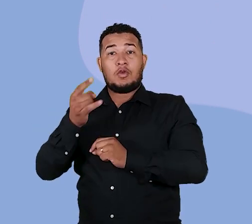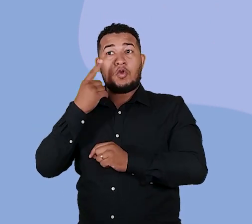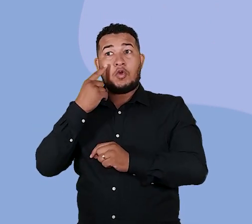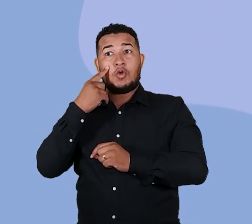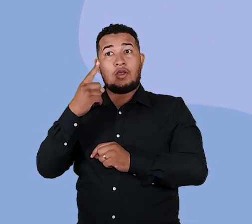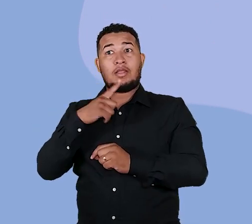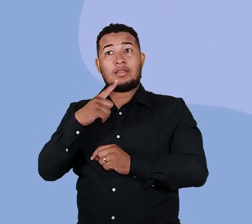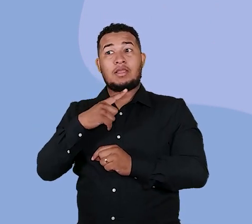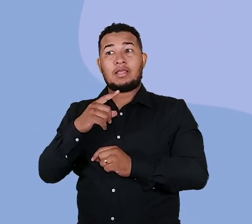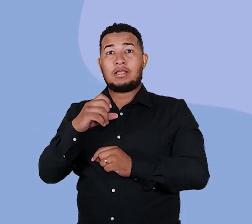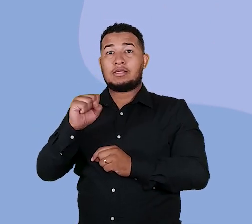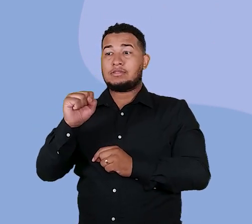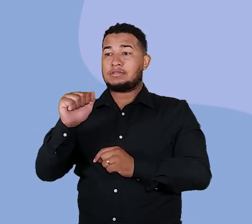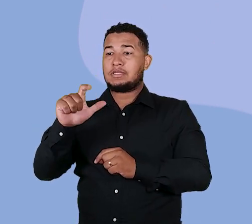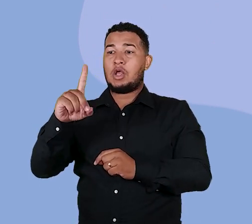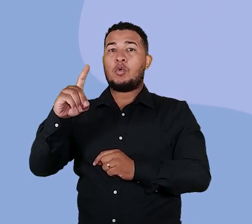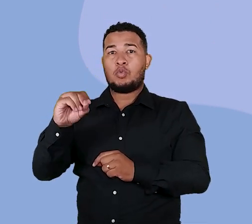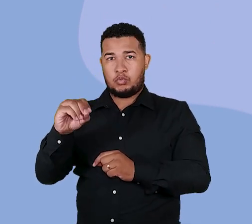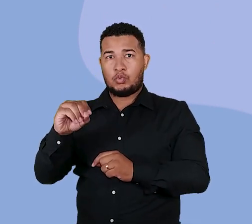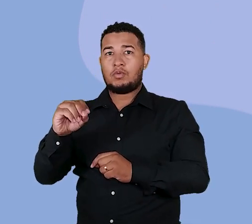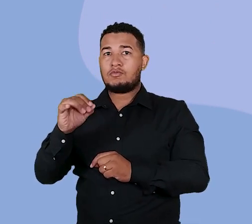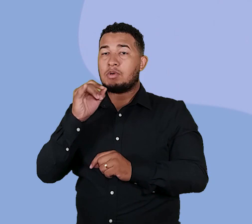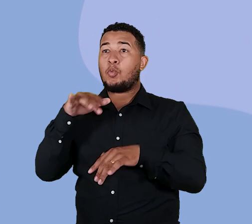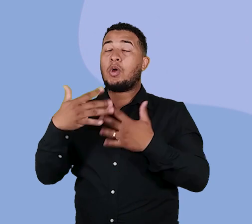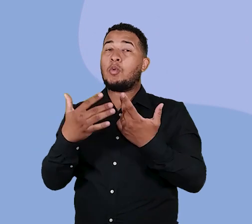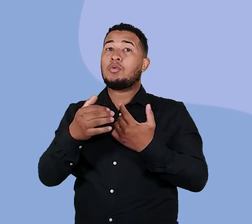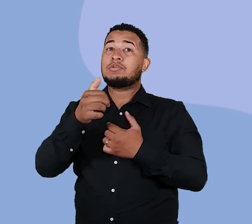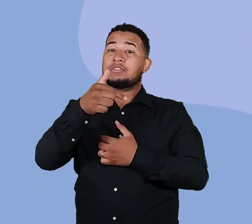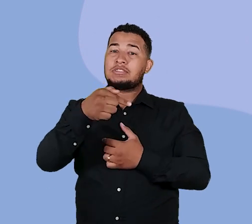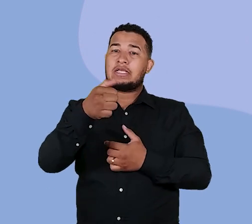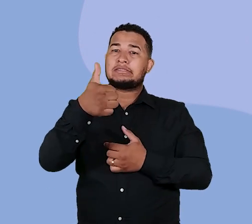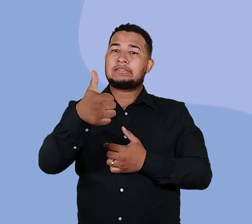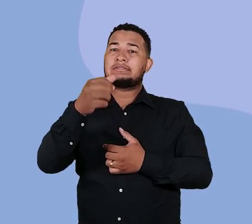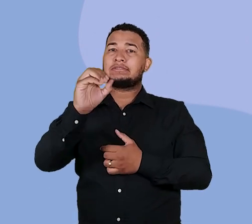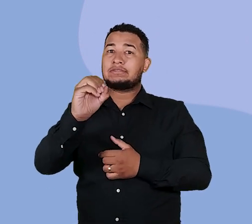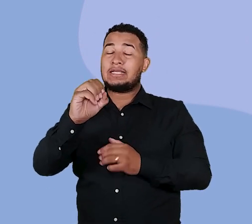ó, saldo previsto 710